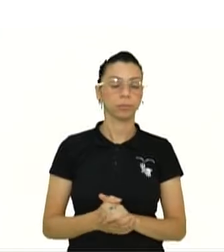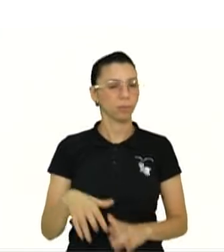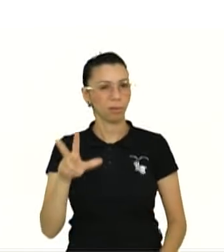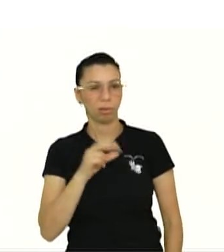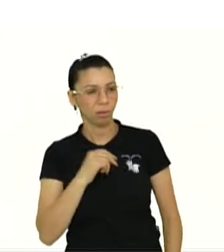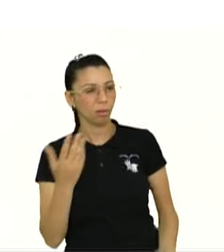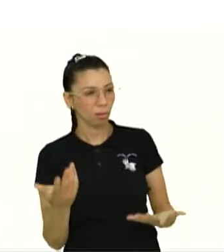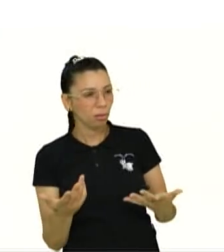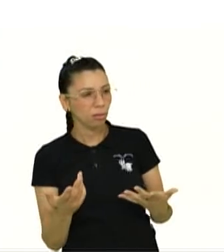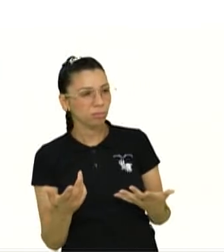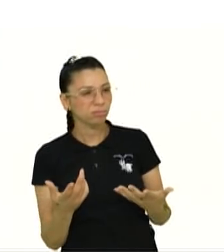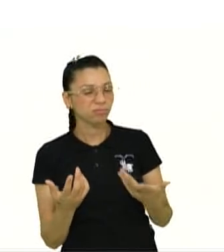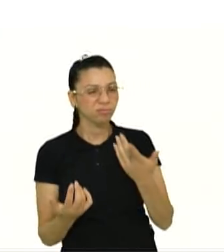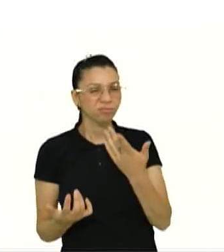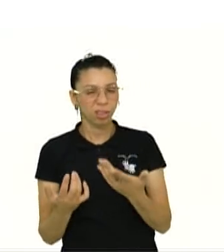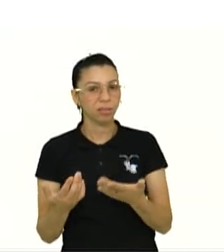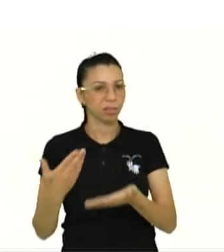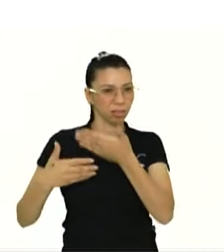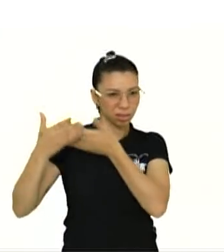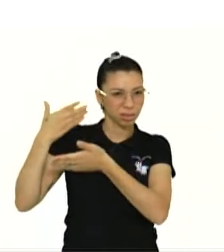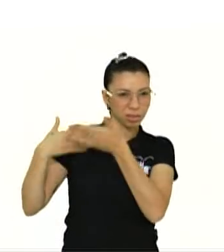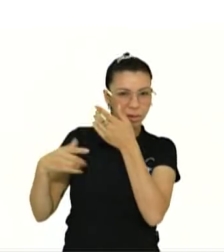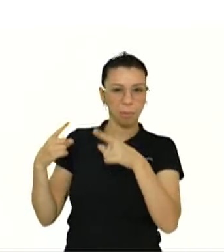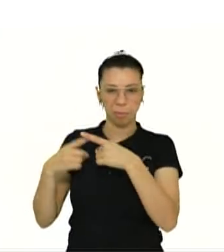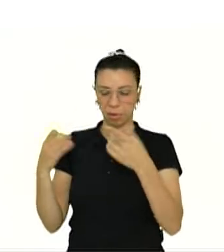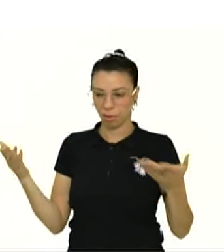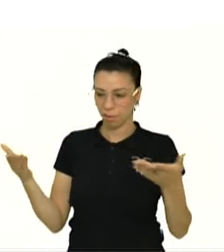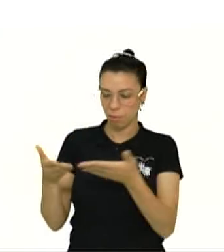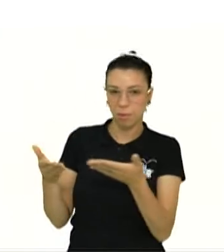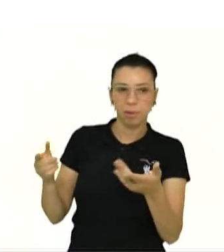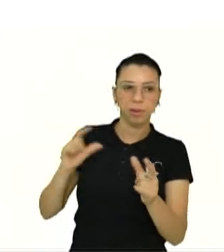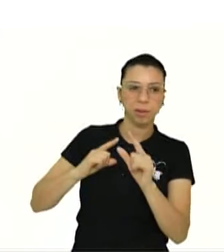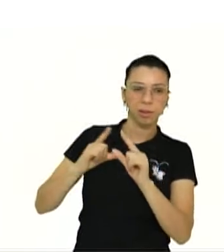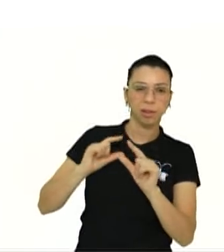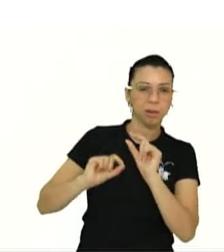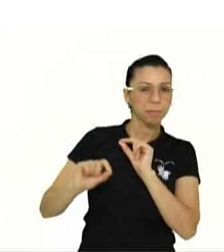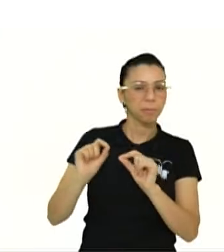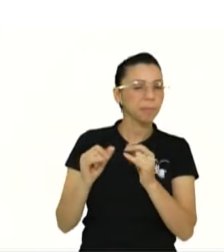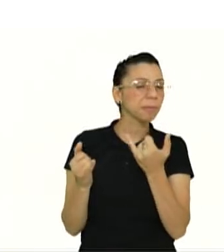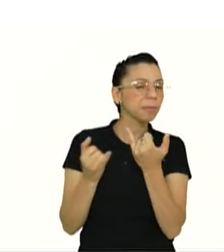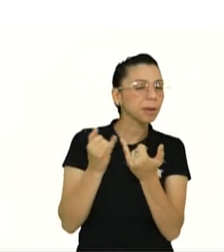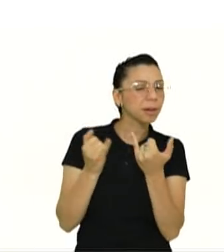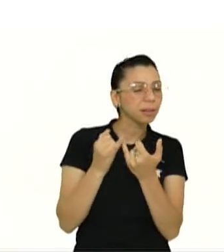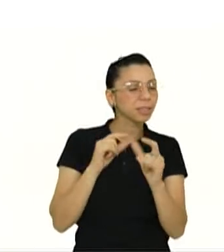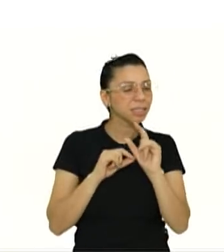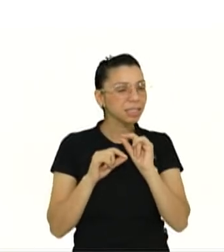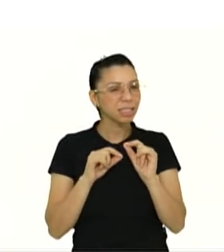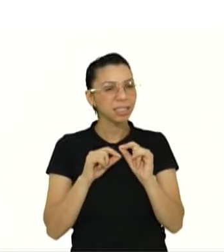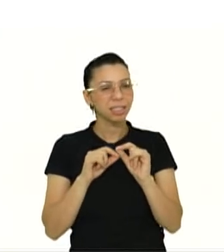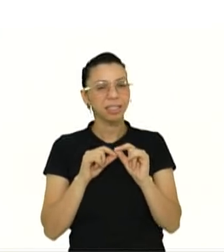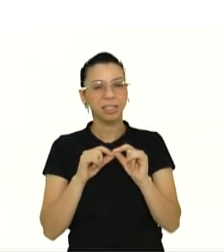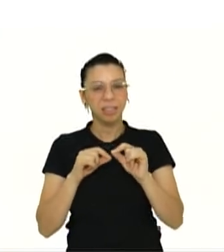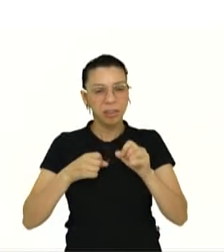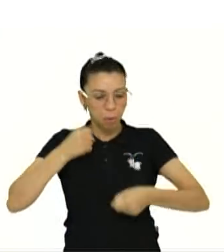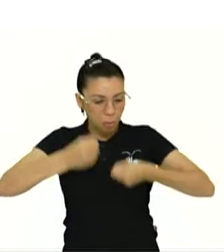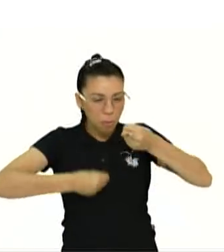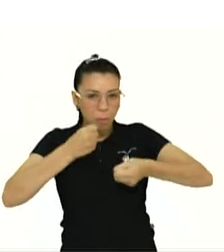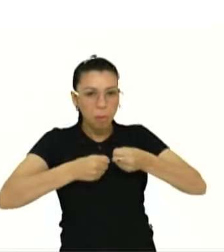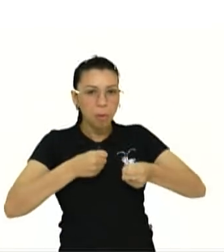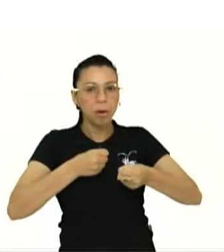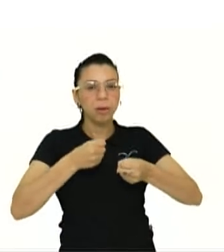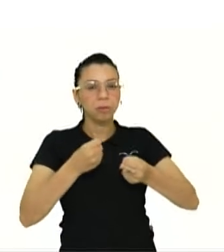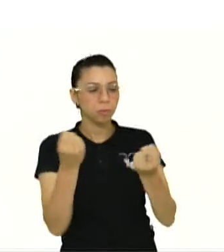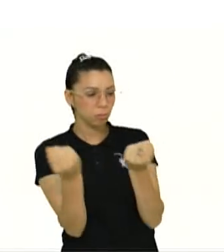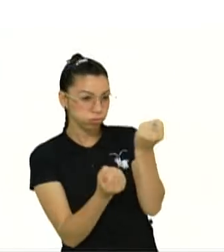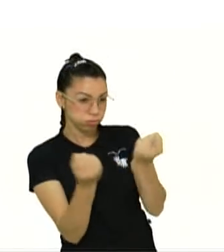Nossa! É que é na antiguidade, professor, porque se fosse hoje eu ia falar que era uma espécie de Indianápolis, uma espécie de corrida de